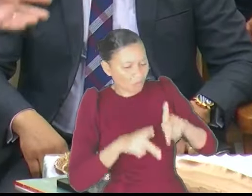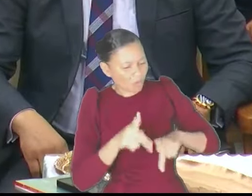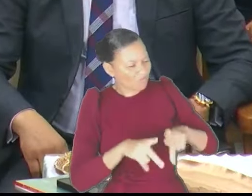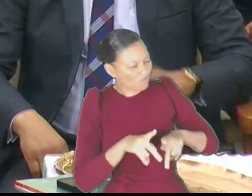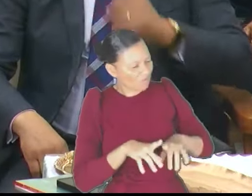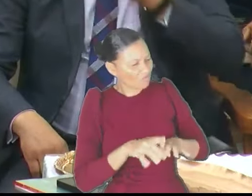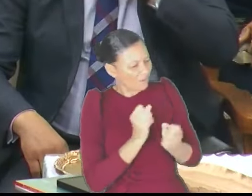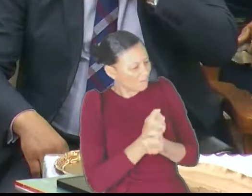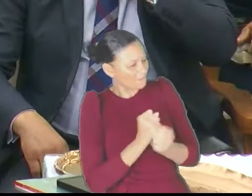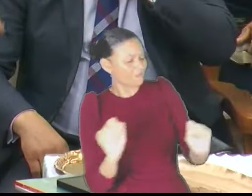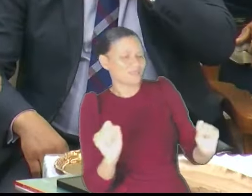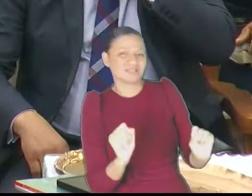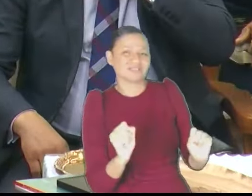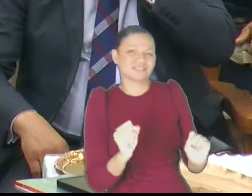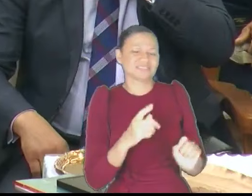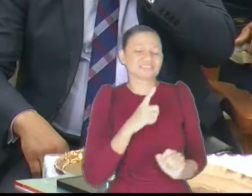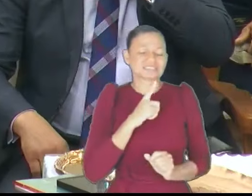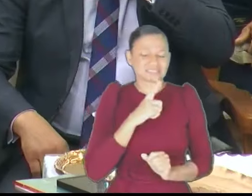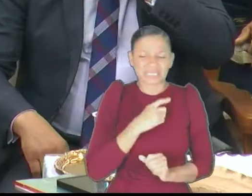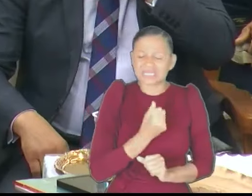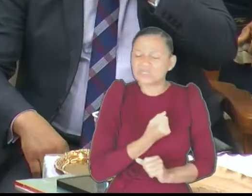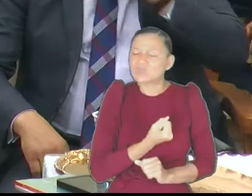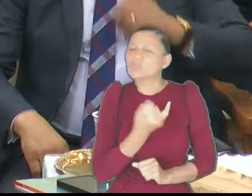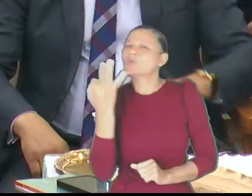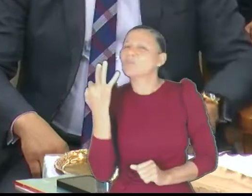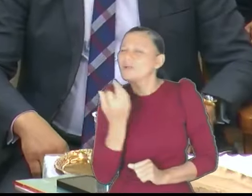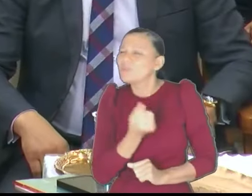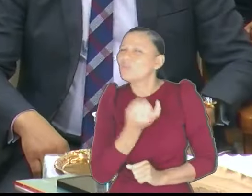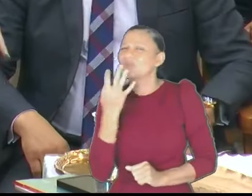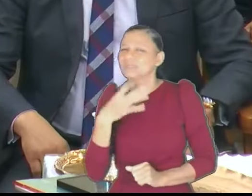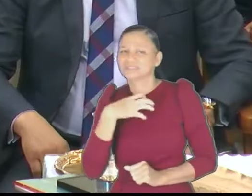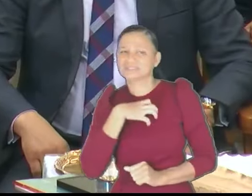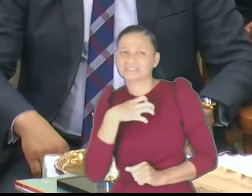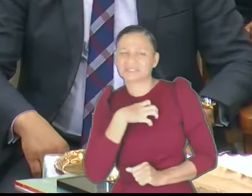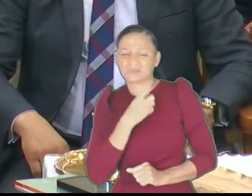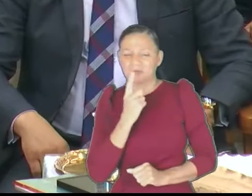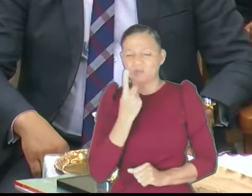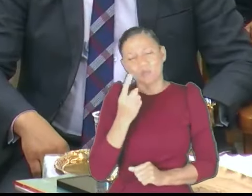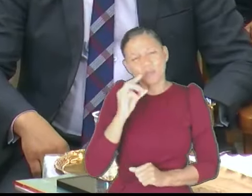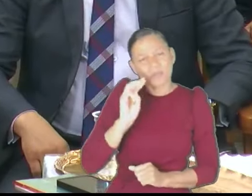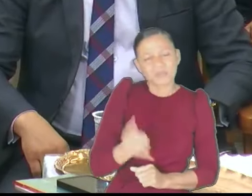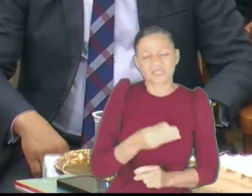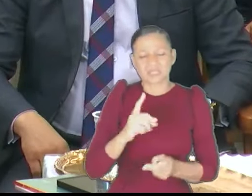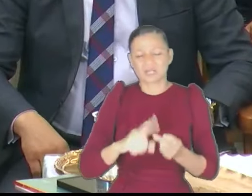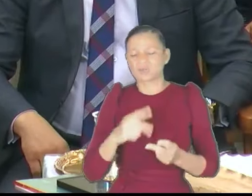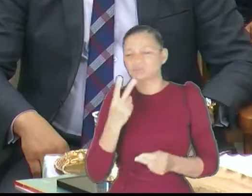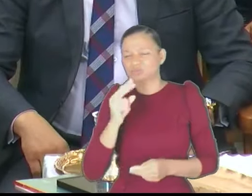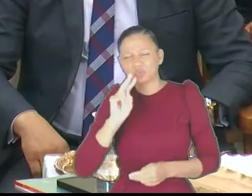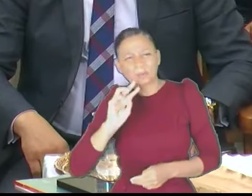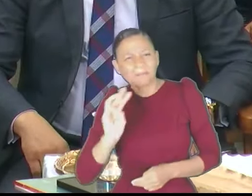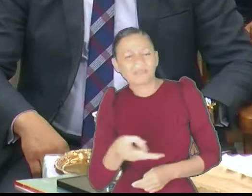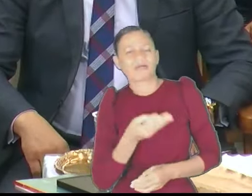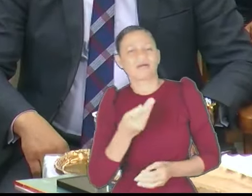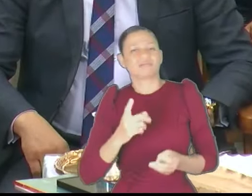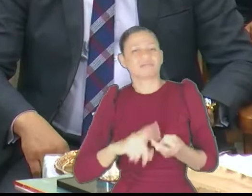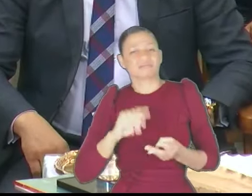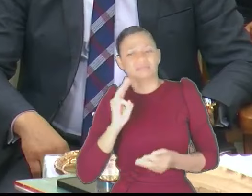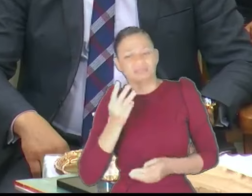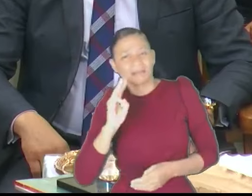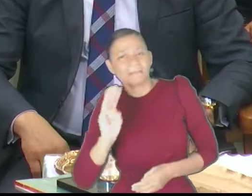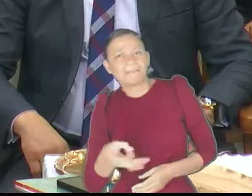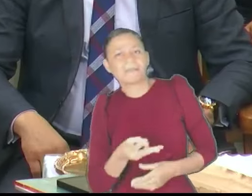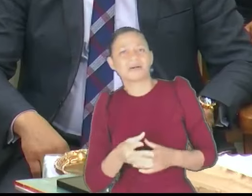Muitos números são dados para aquele povo que saiu de lá. Um diz que é 1 milhão, 2 milhões, 3, eu não sei quantos eram, mais